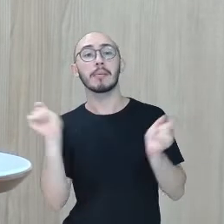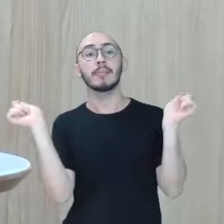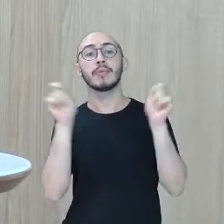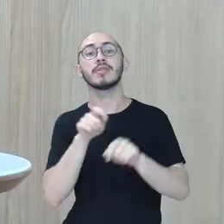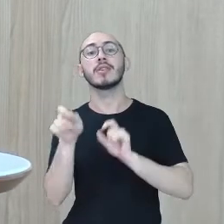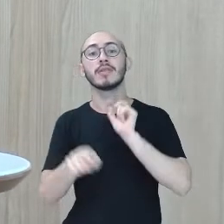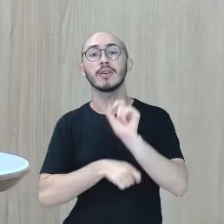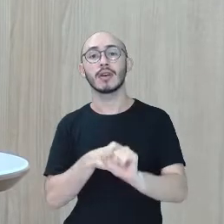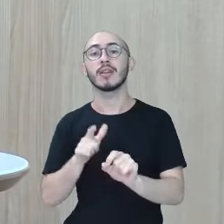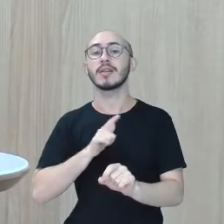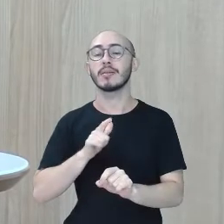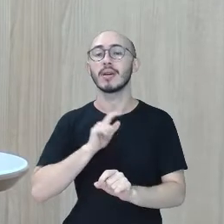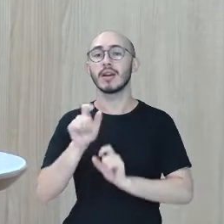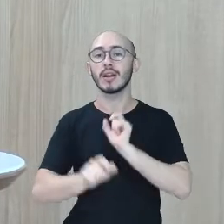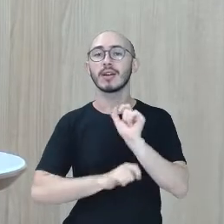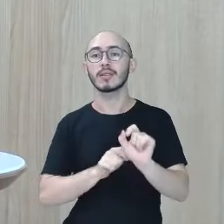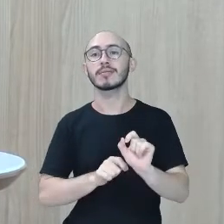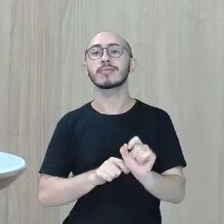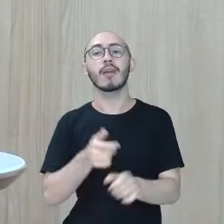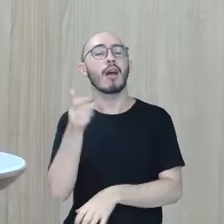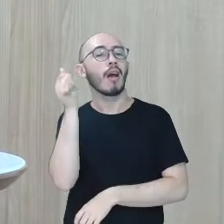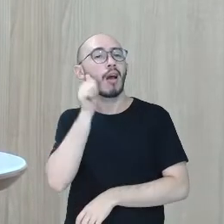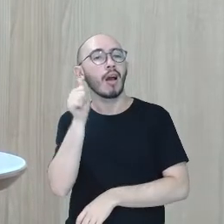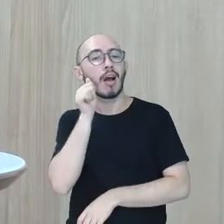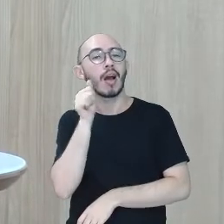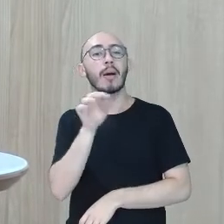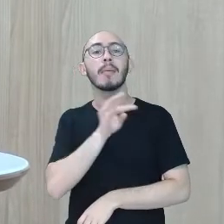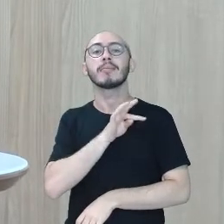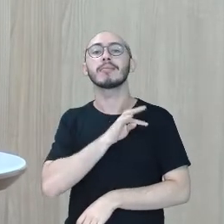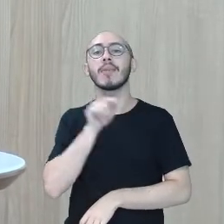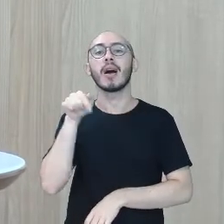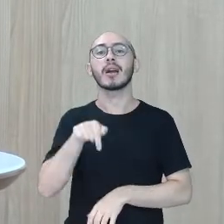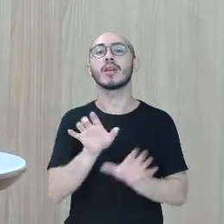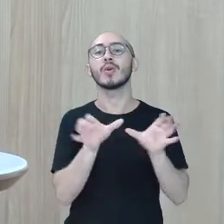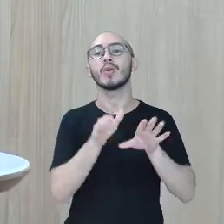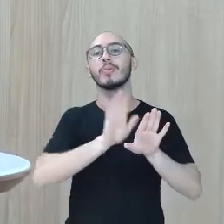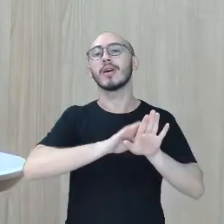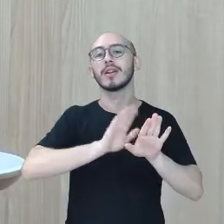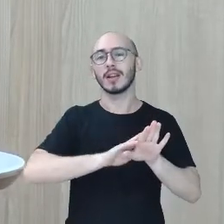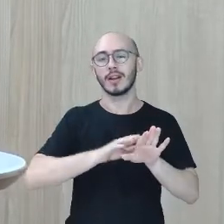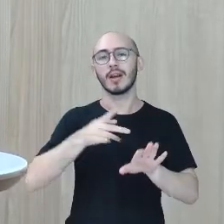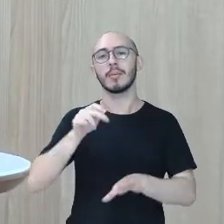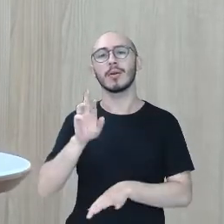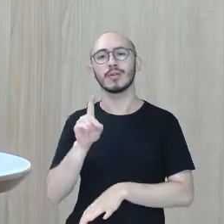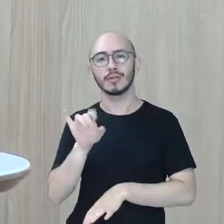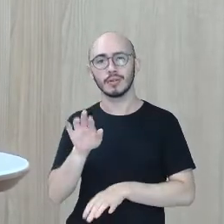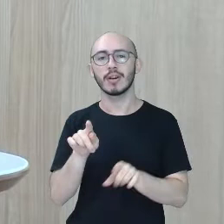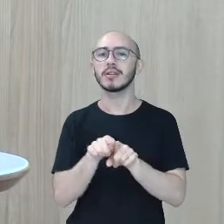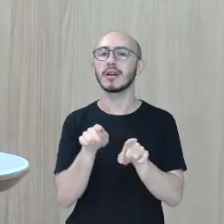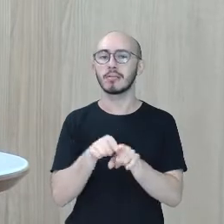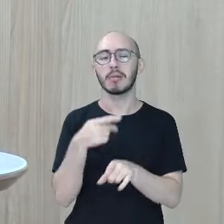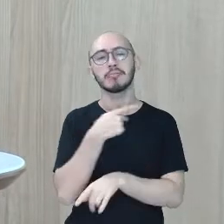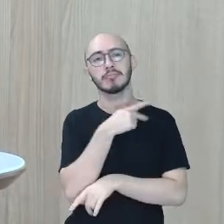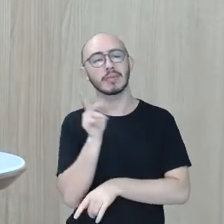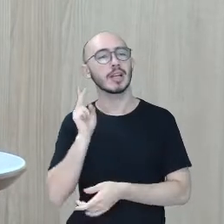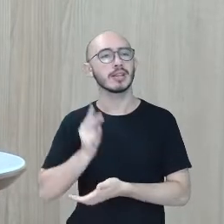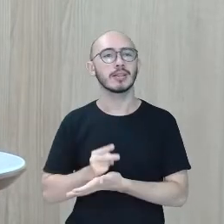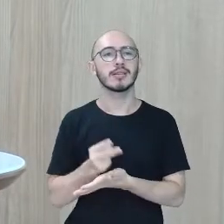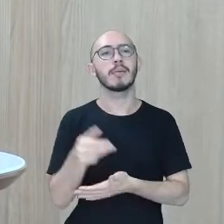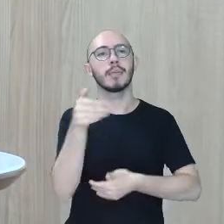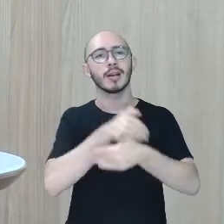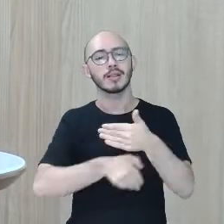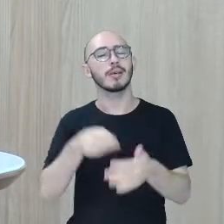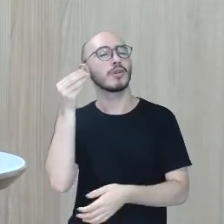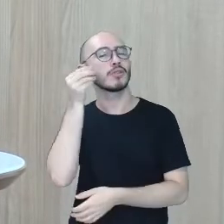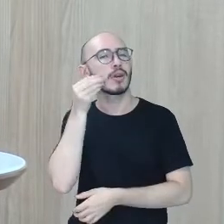a Beatriz, né, nossa produtora lá no sábado, diz que ela adora chegar lá, né, Mercado da Boa Vista, para provar da gastronomia